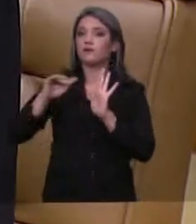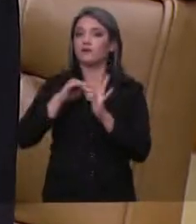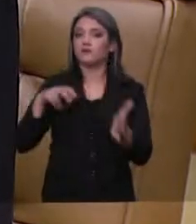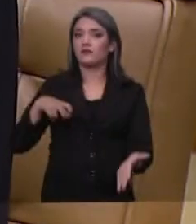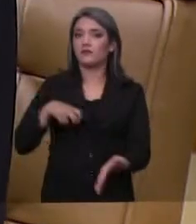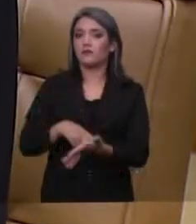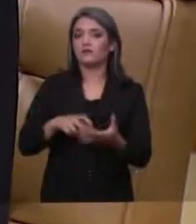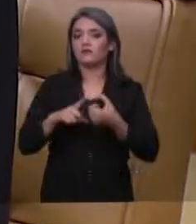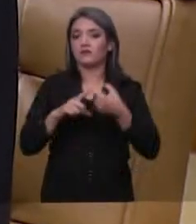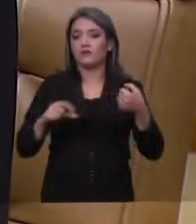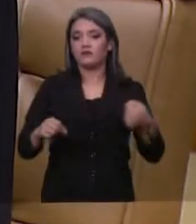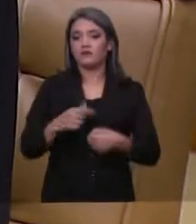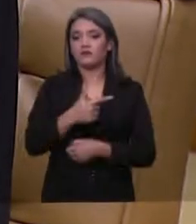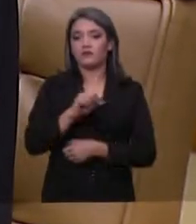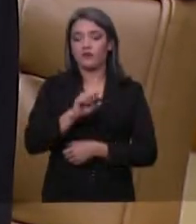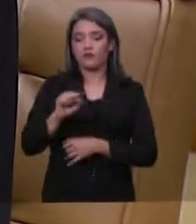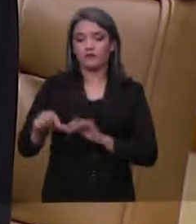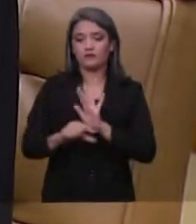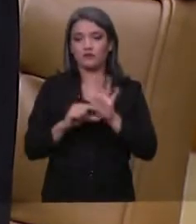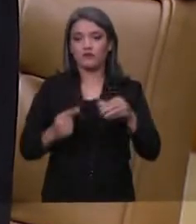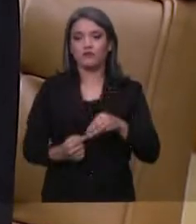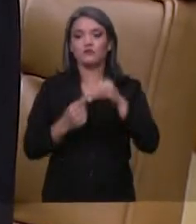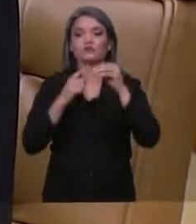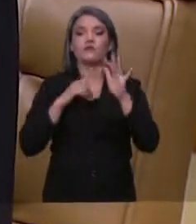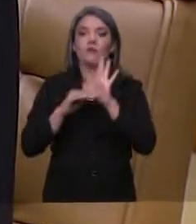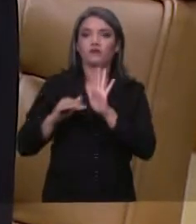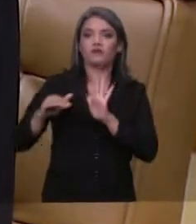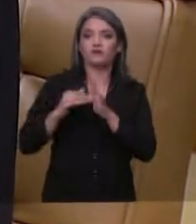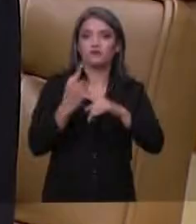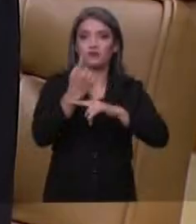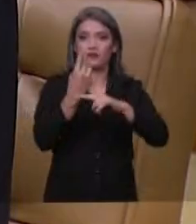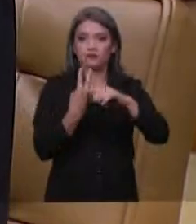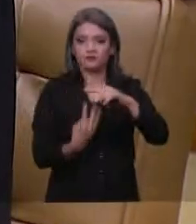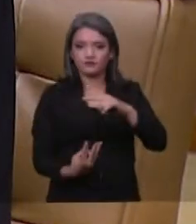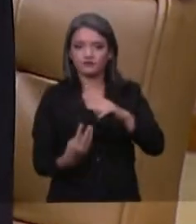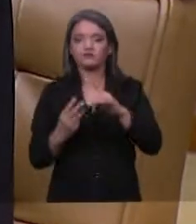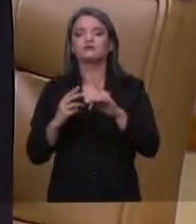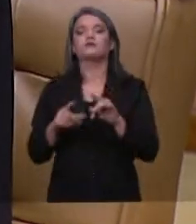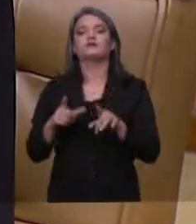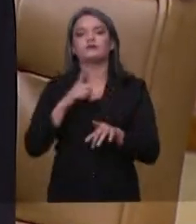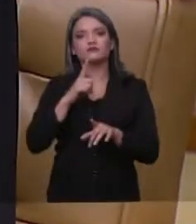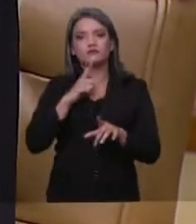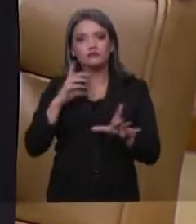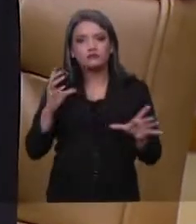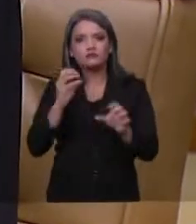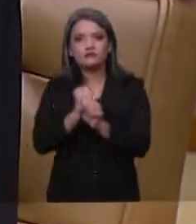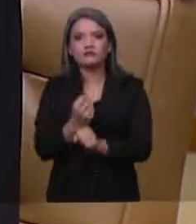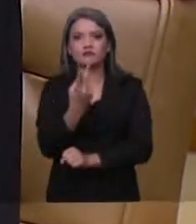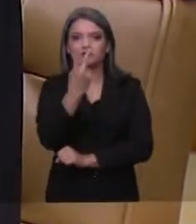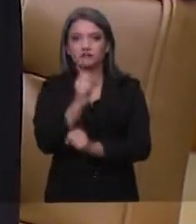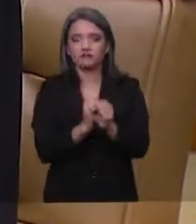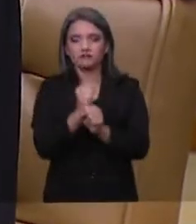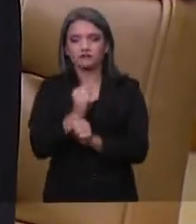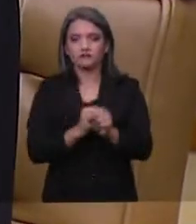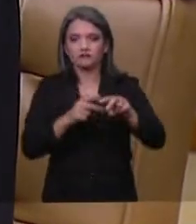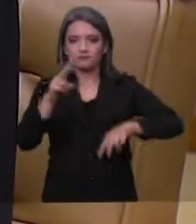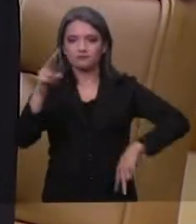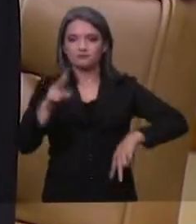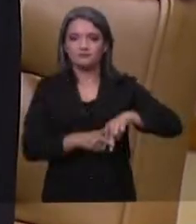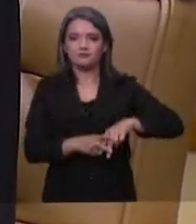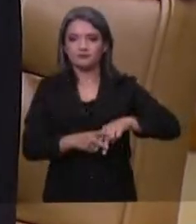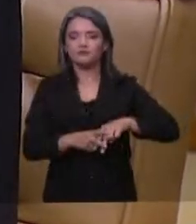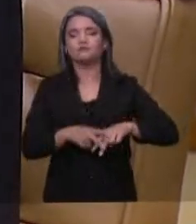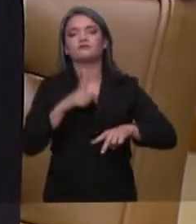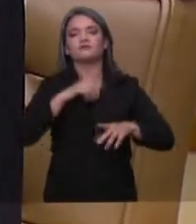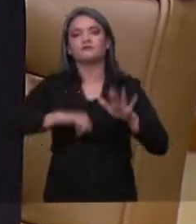parágrafo único. Reputo razoável e proporcional o aumento de 1/3 e alcanço o patamar definitivo de 2 anos de reclusão